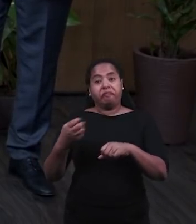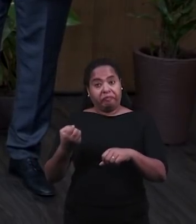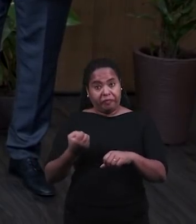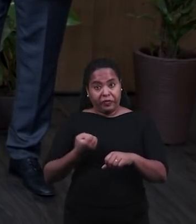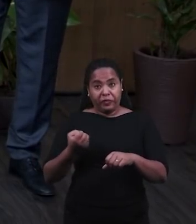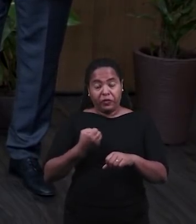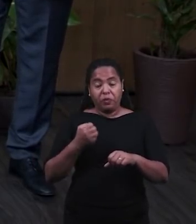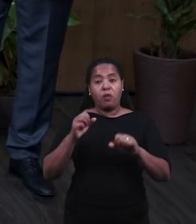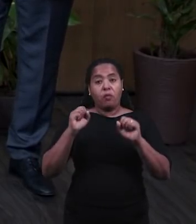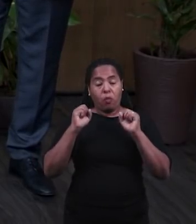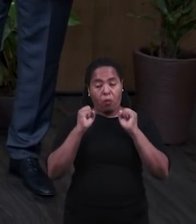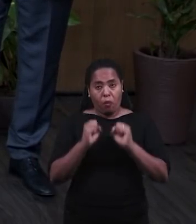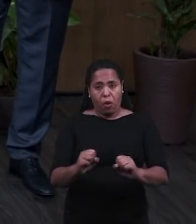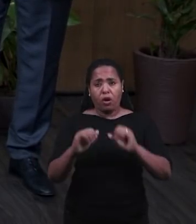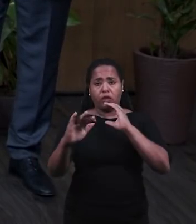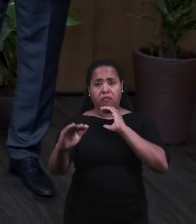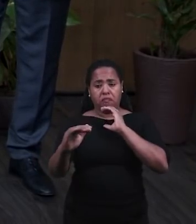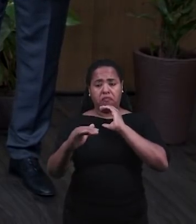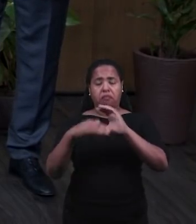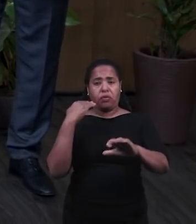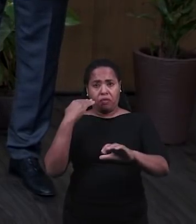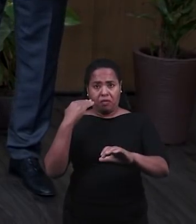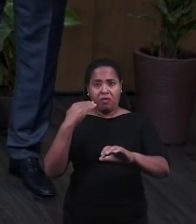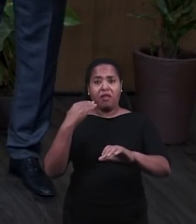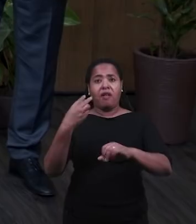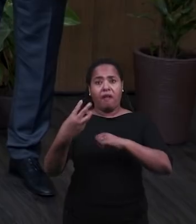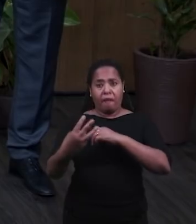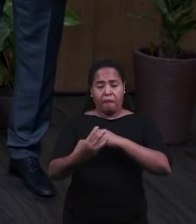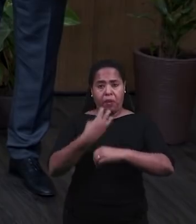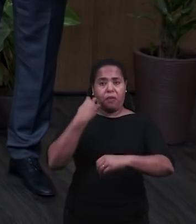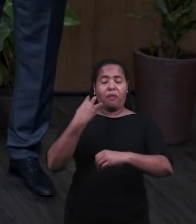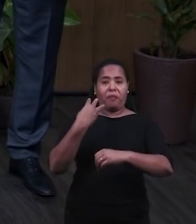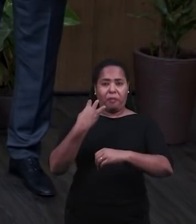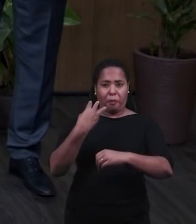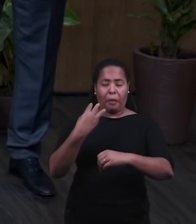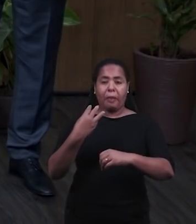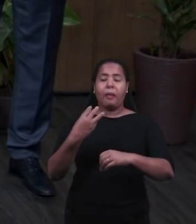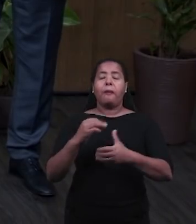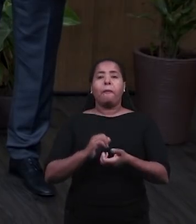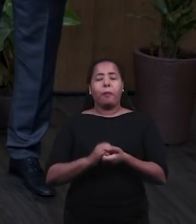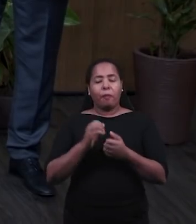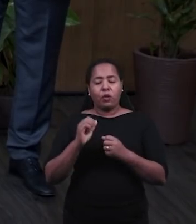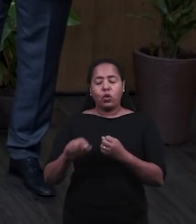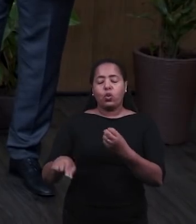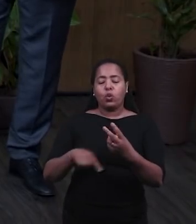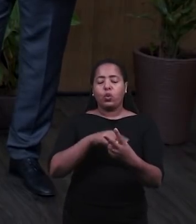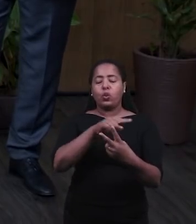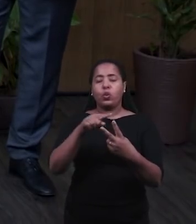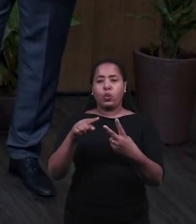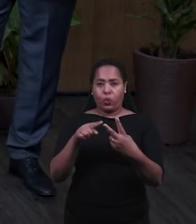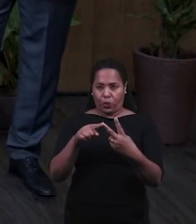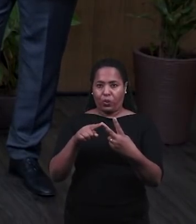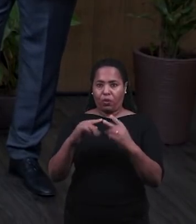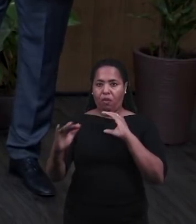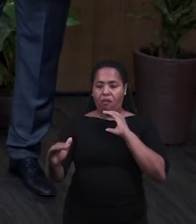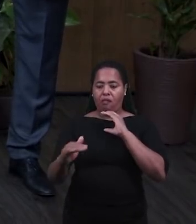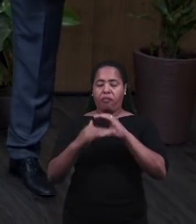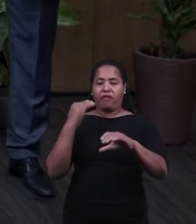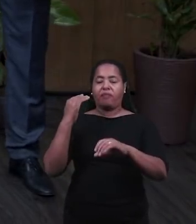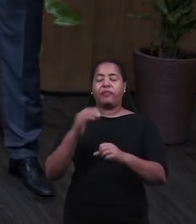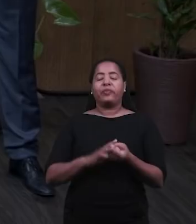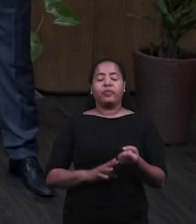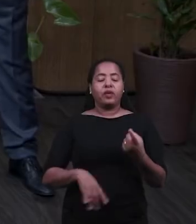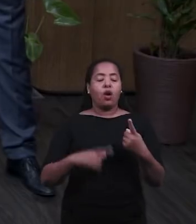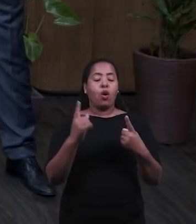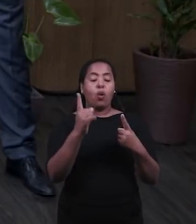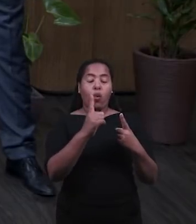nos enviar uma mensagem. Vamos mencionar 2 mensagens recebidas na última semana. Uma